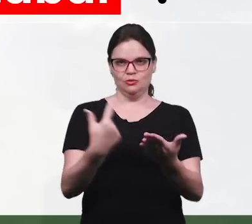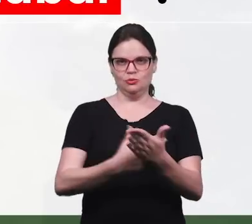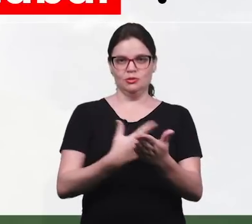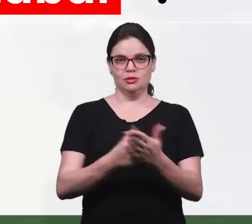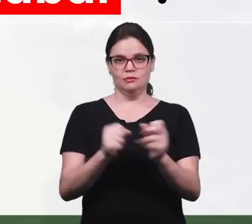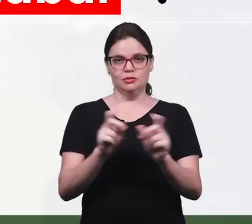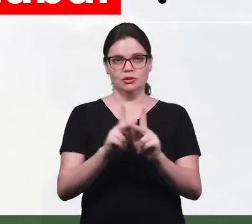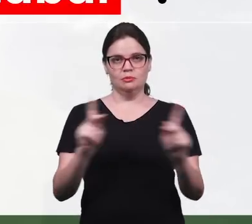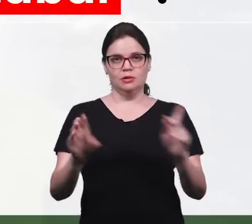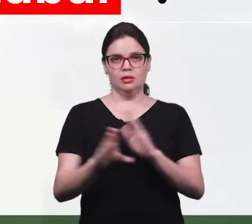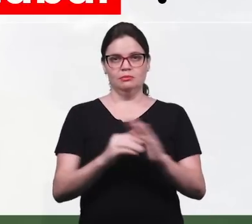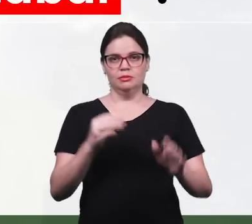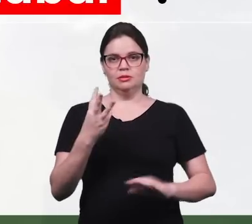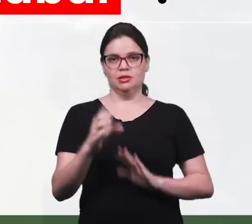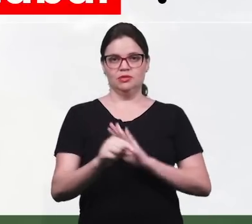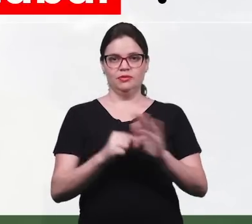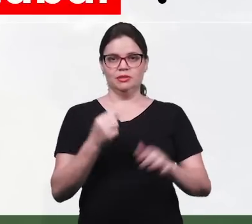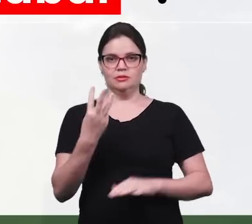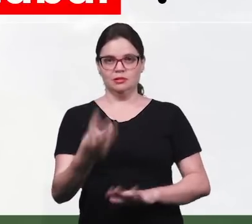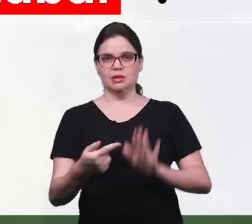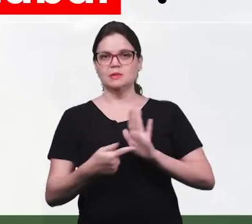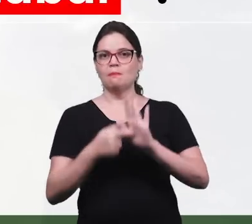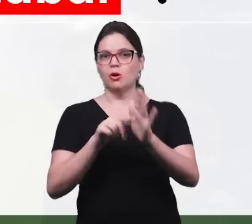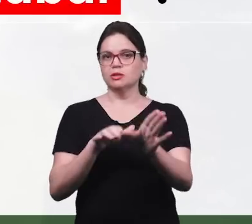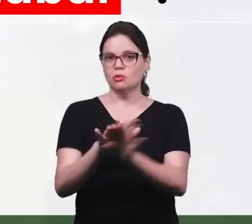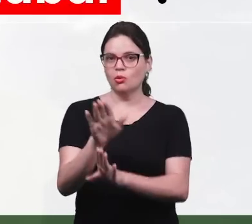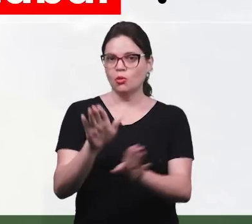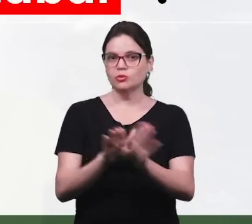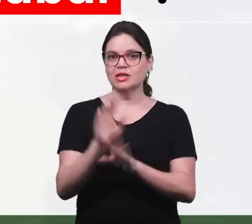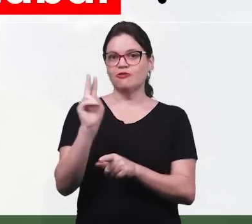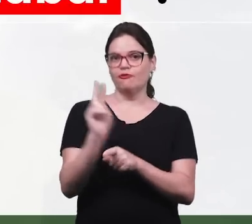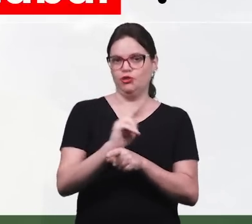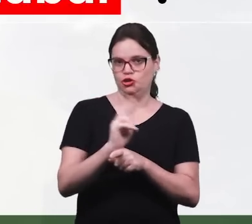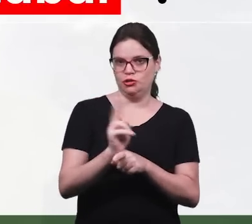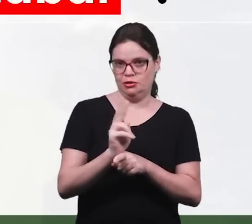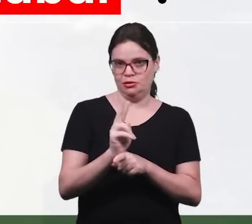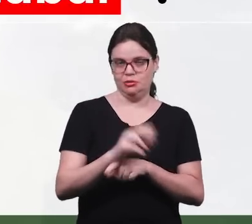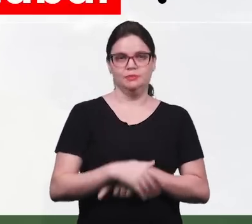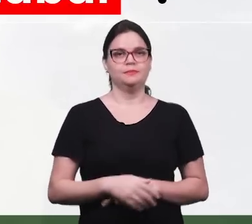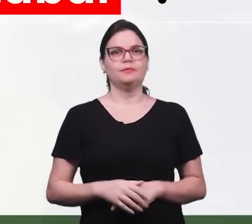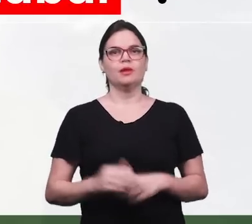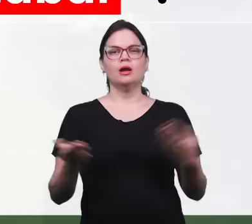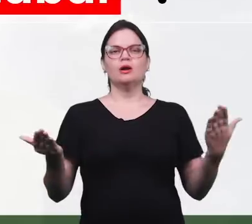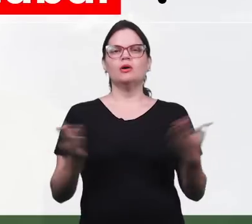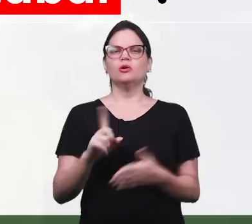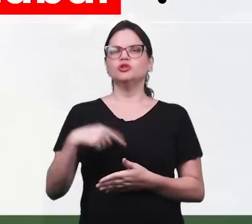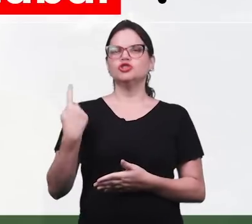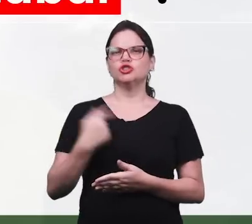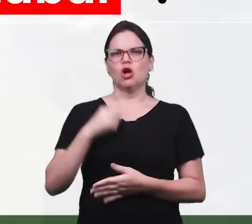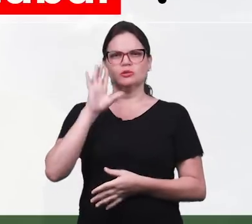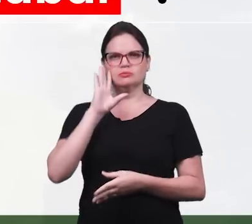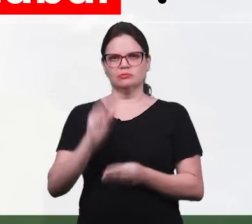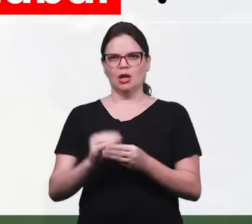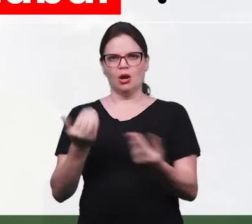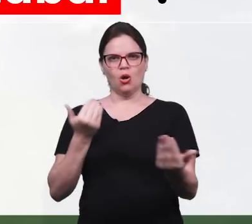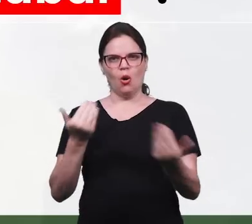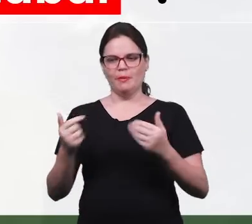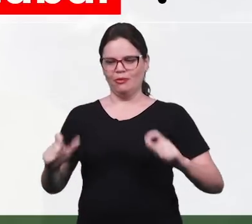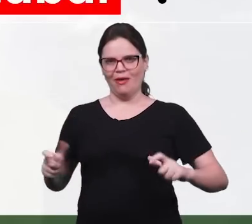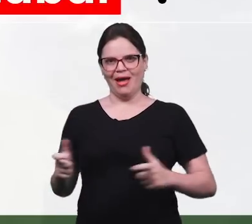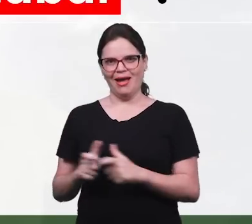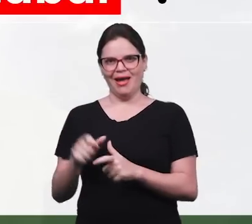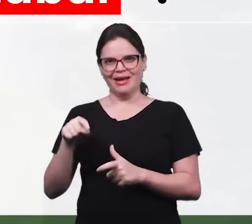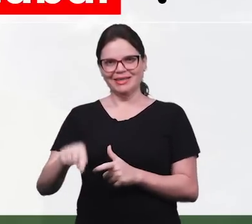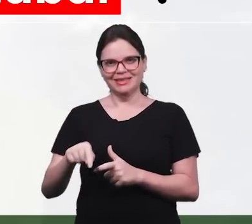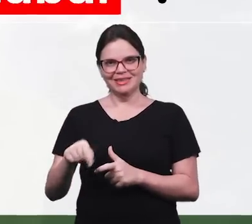capítulo 3, verso 3, como podemos nos considerar hoje como os restantes que estavam para